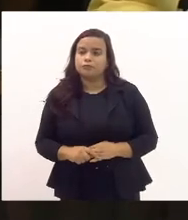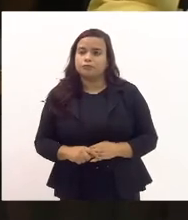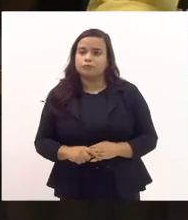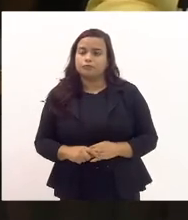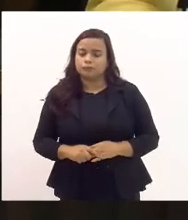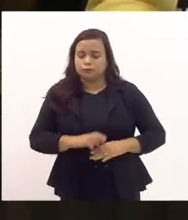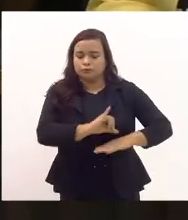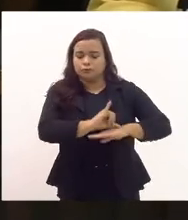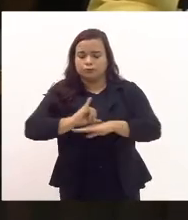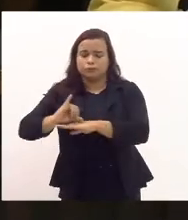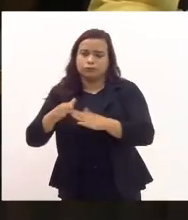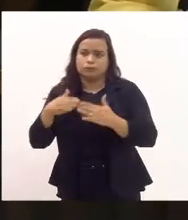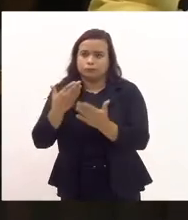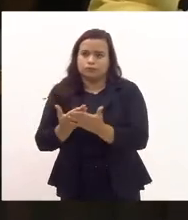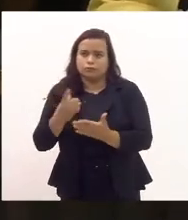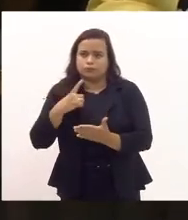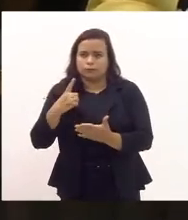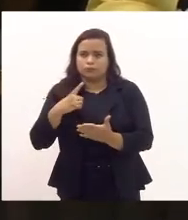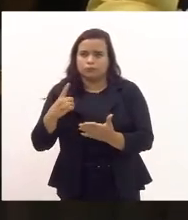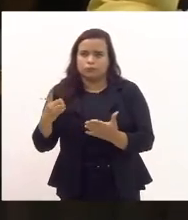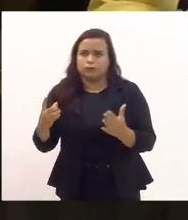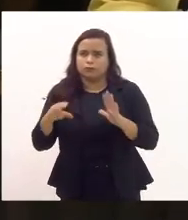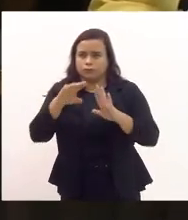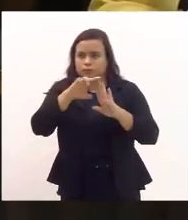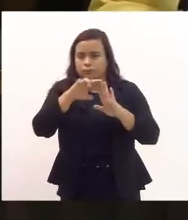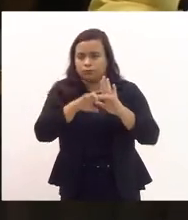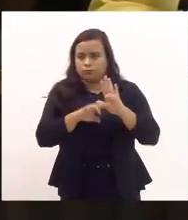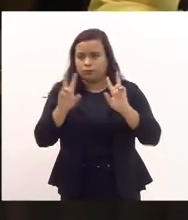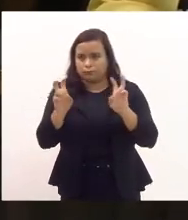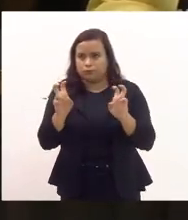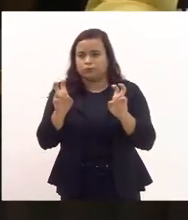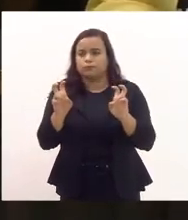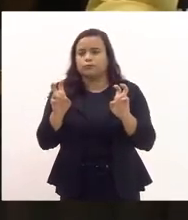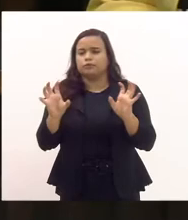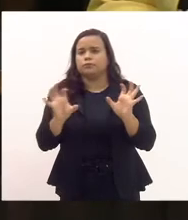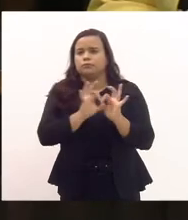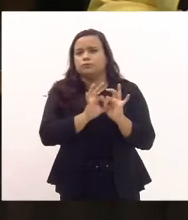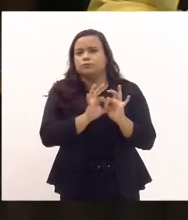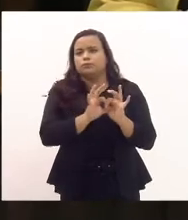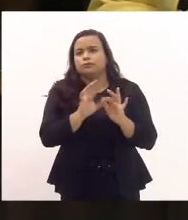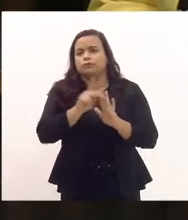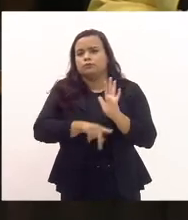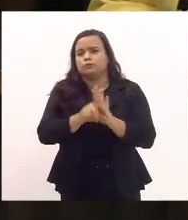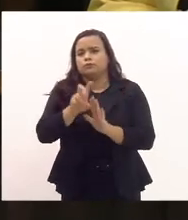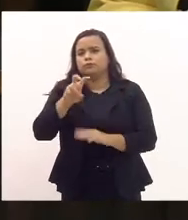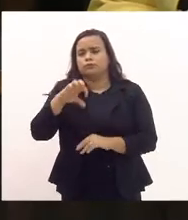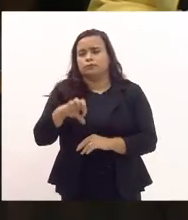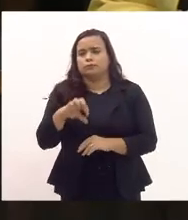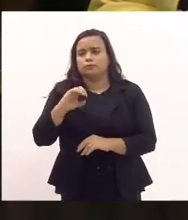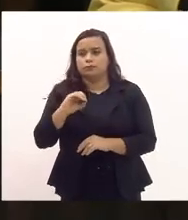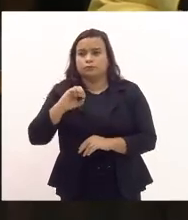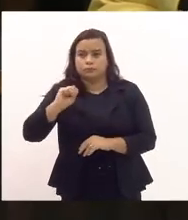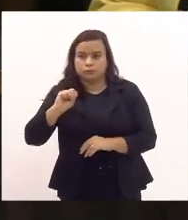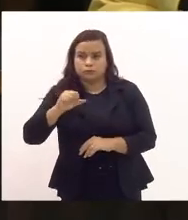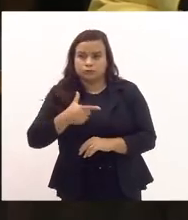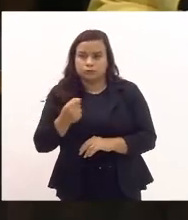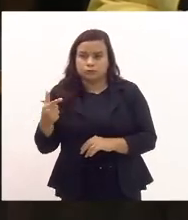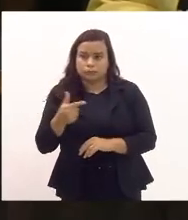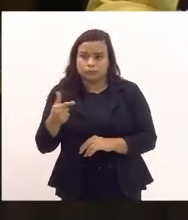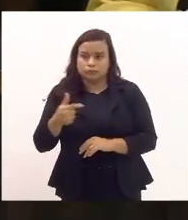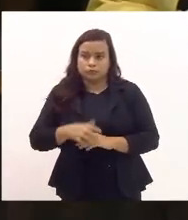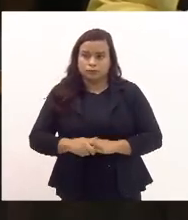é sobre a mesa requerimento de inclusão em pauta é que os homens a ordem do dia do projeto de lei que 5908 de